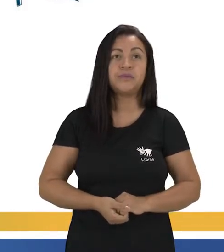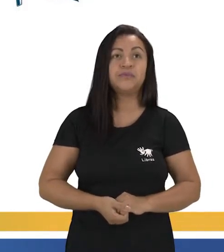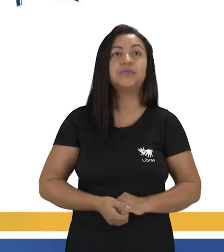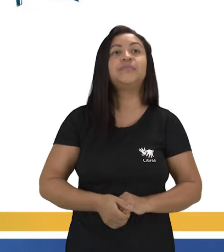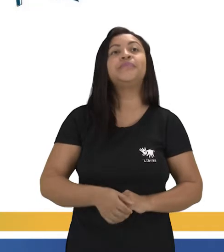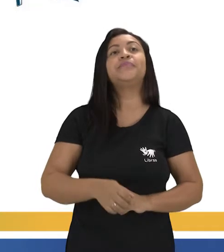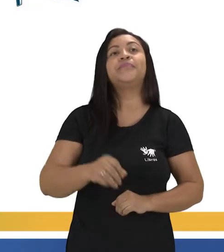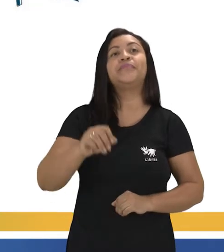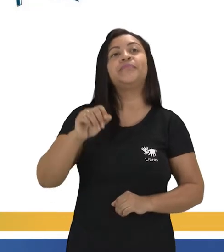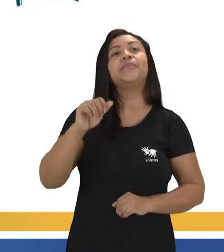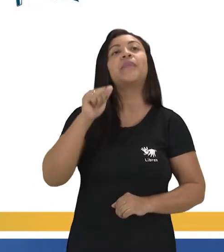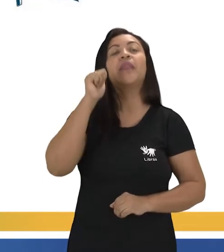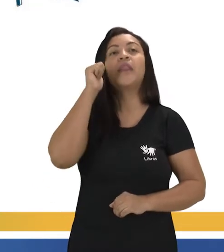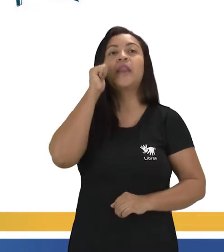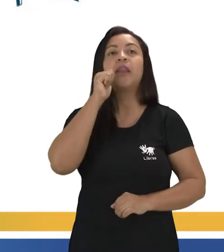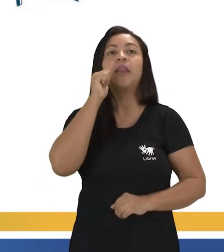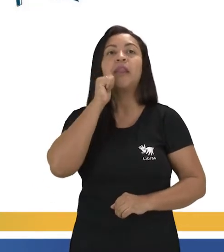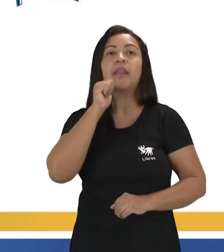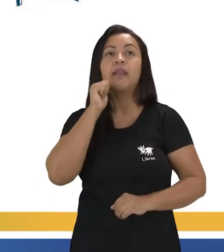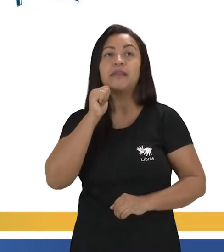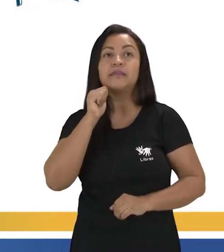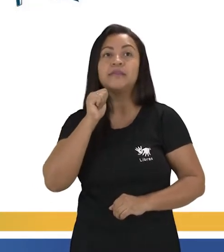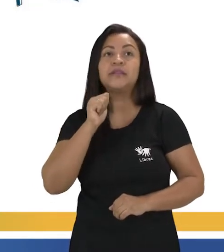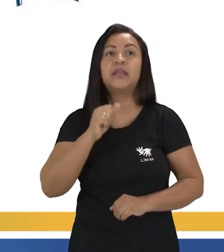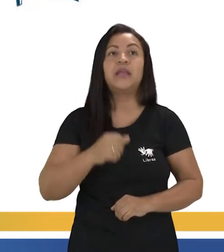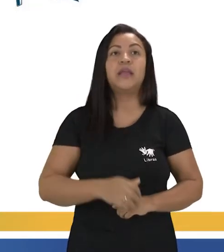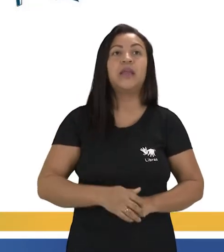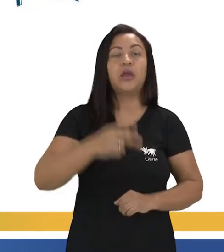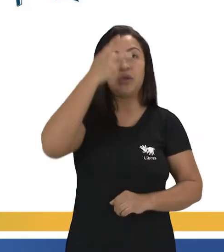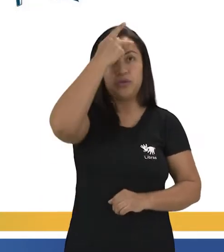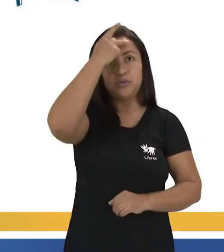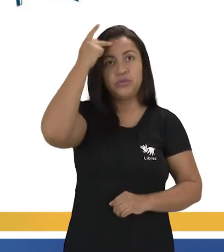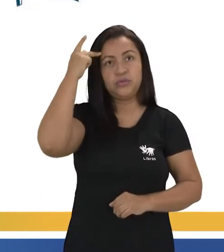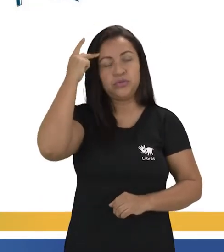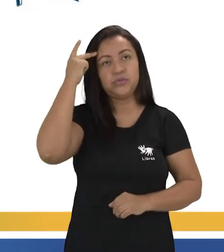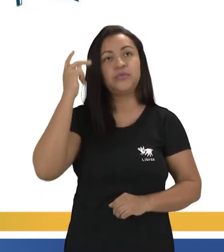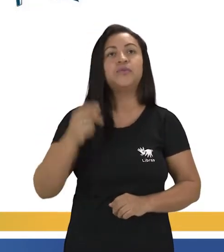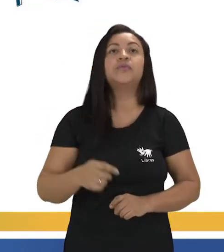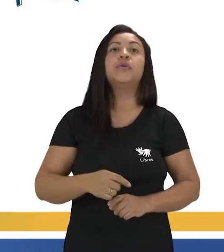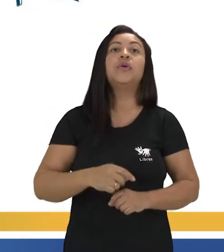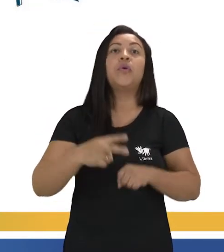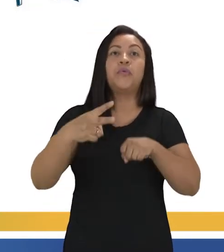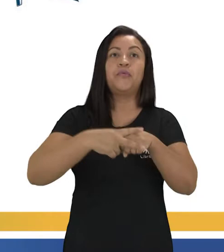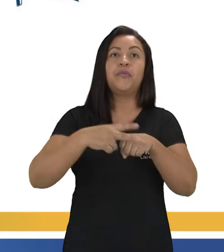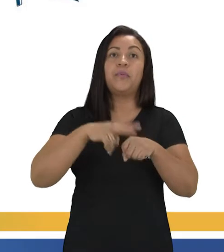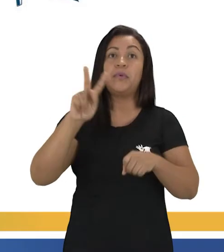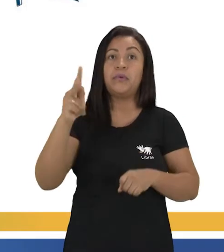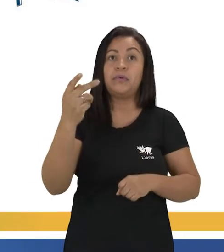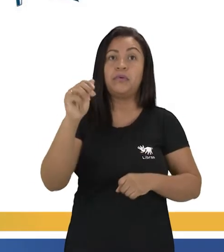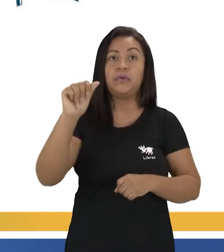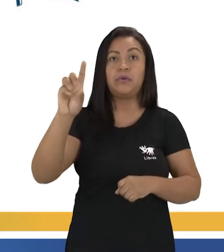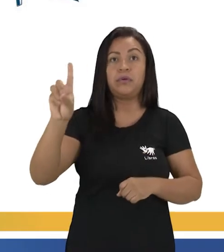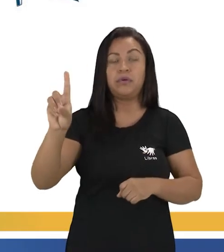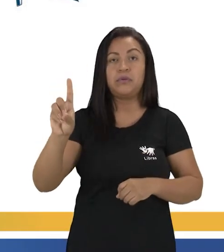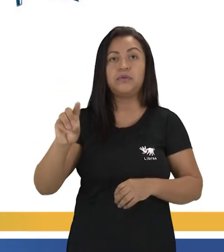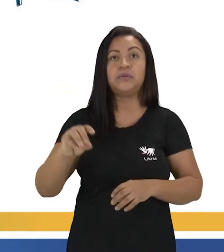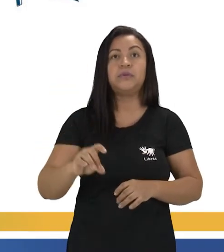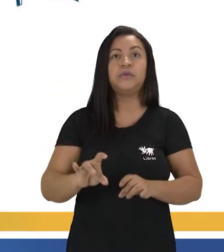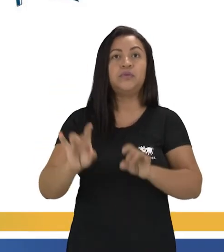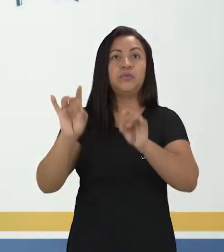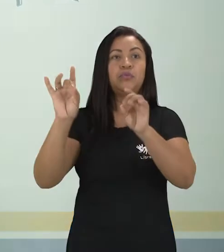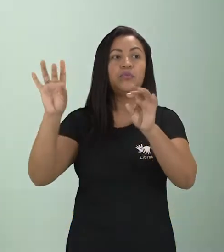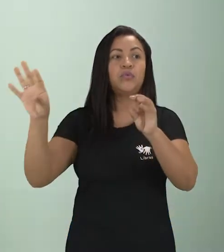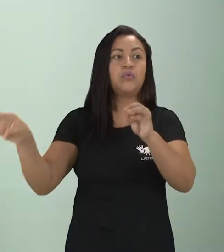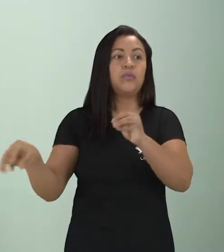sujeito, had, verbo auxiliar, earned a lot of money, passado particípio com complemento. É